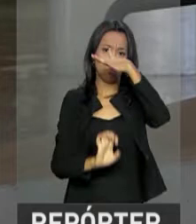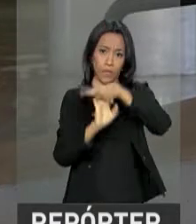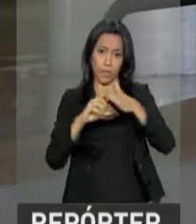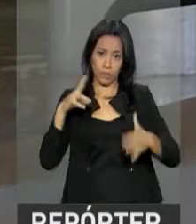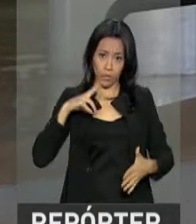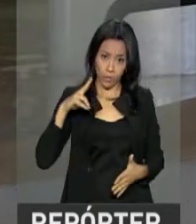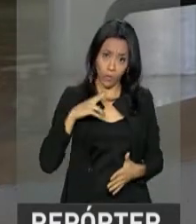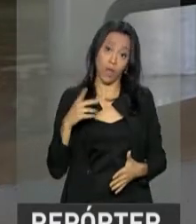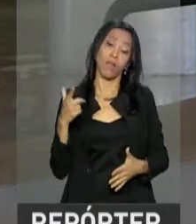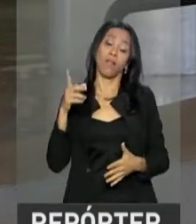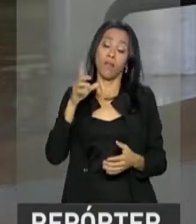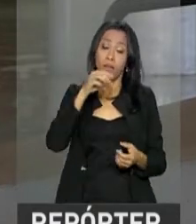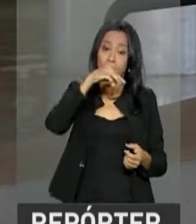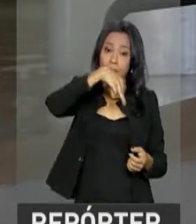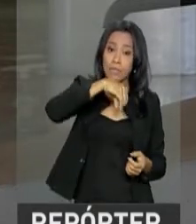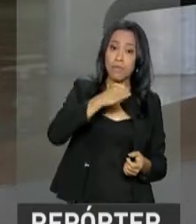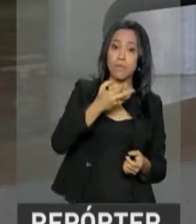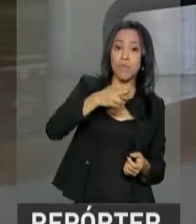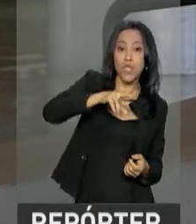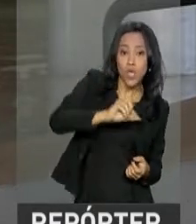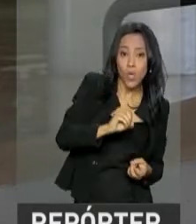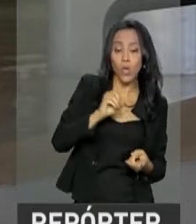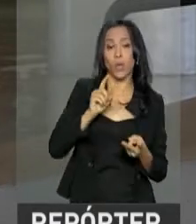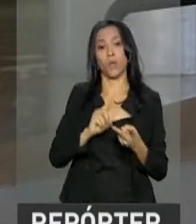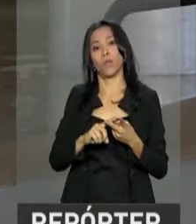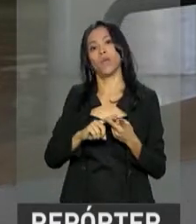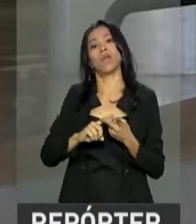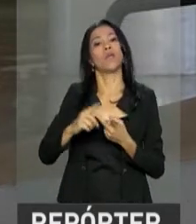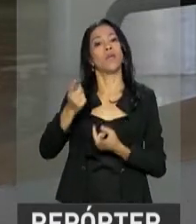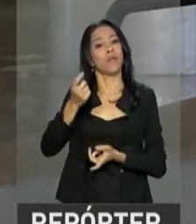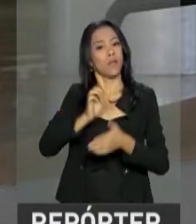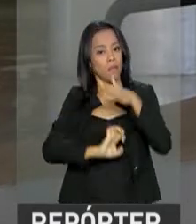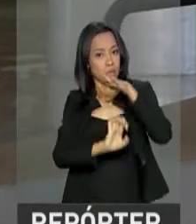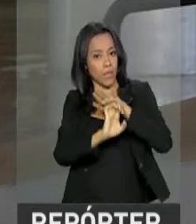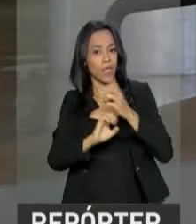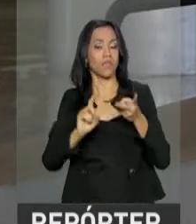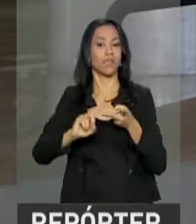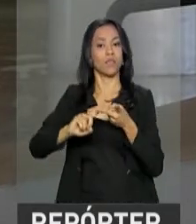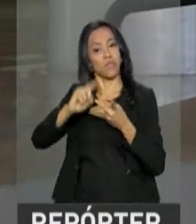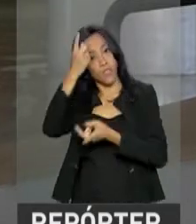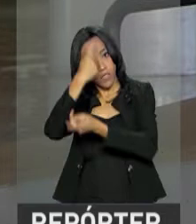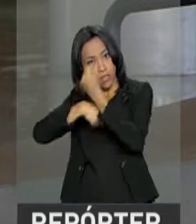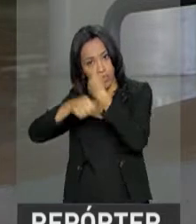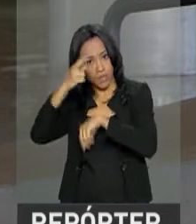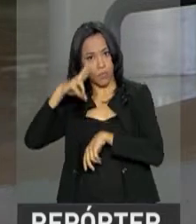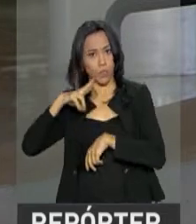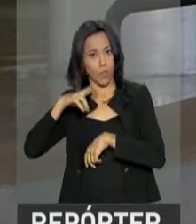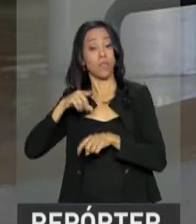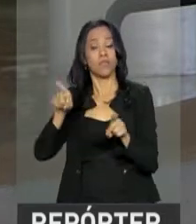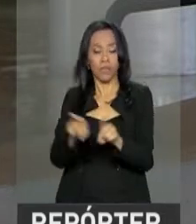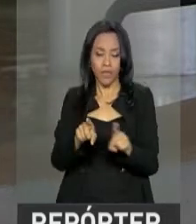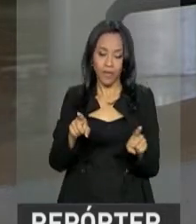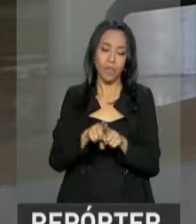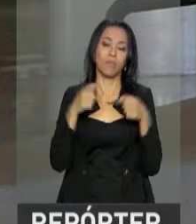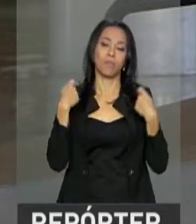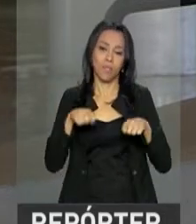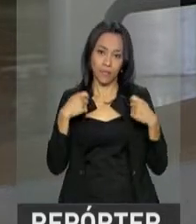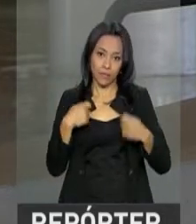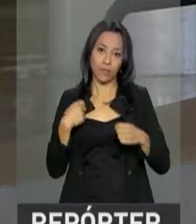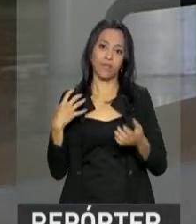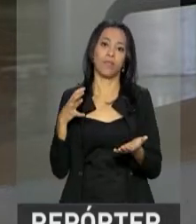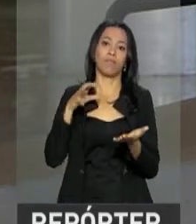micros e pequenas empresas e os microempreendedores individuais os mês serão obrigadas a aderir ao